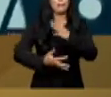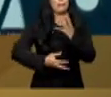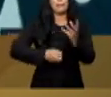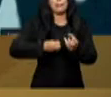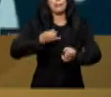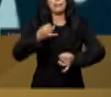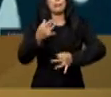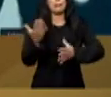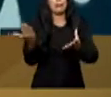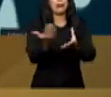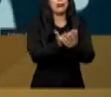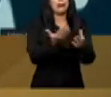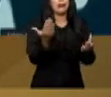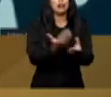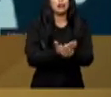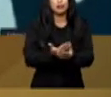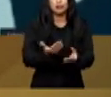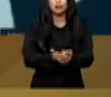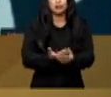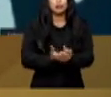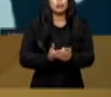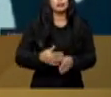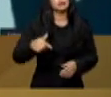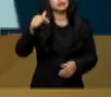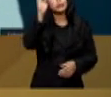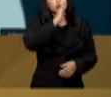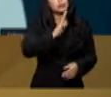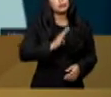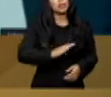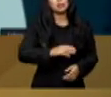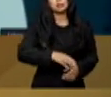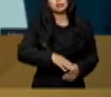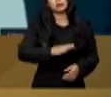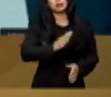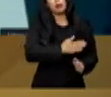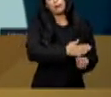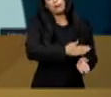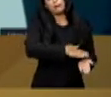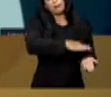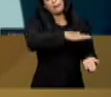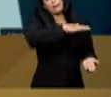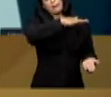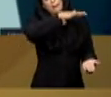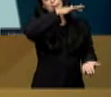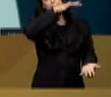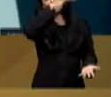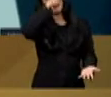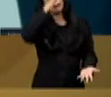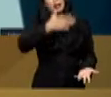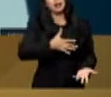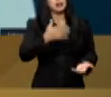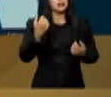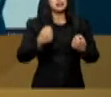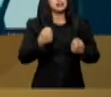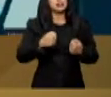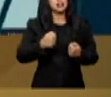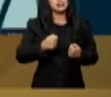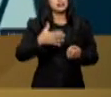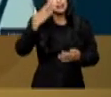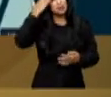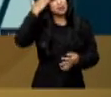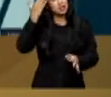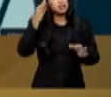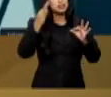em curso no território nacional, sem ouvir essas partes. E como